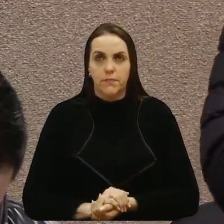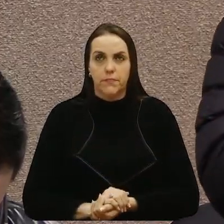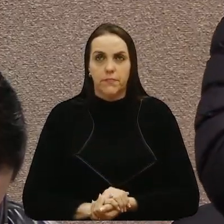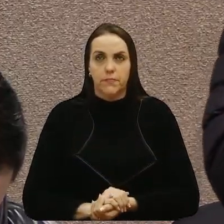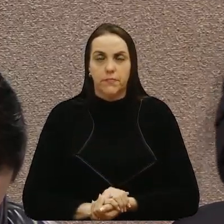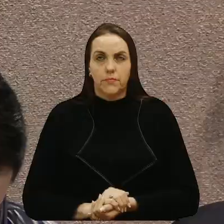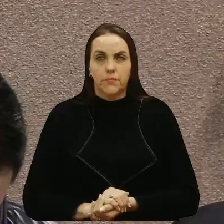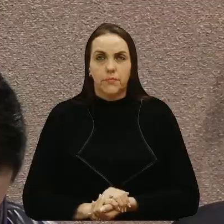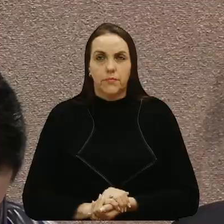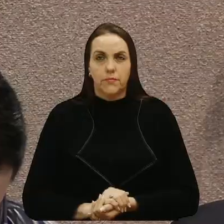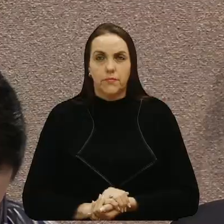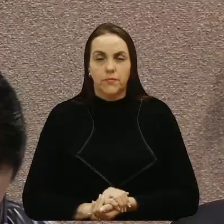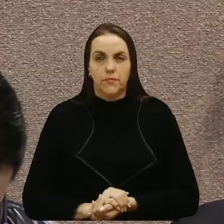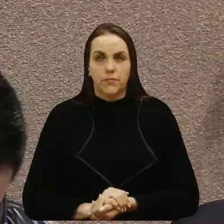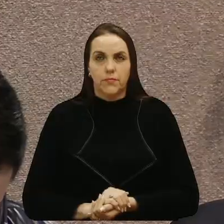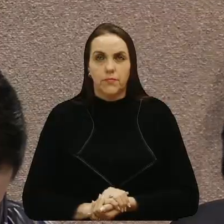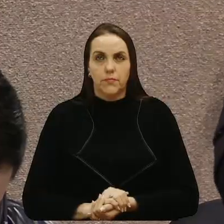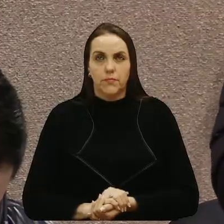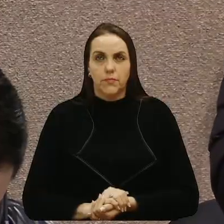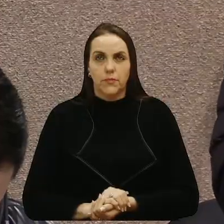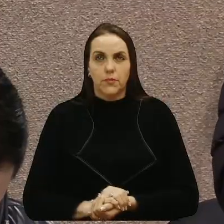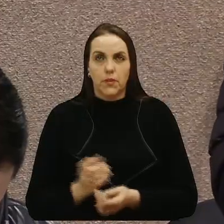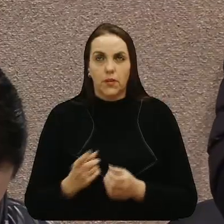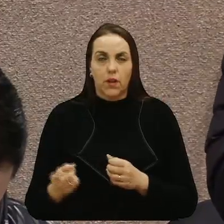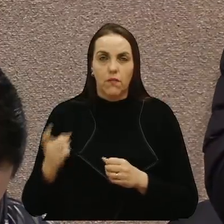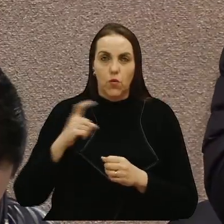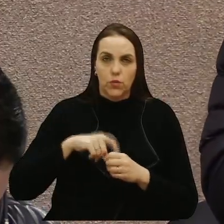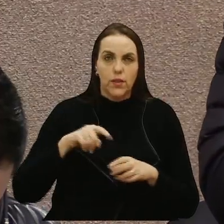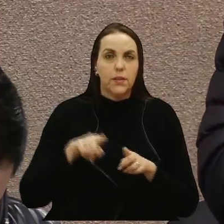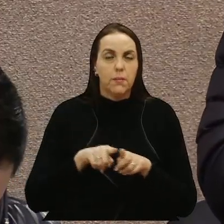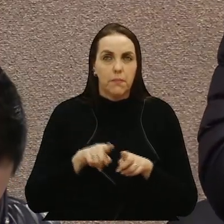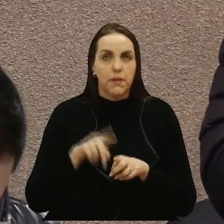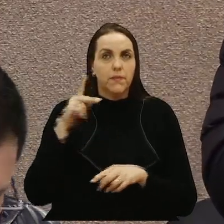Vamos voltar aqui a respeito do que a vereadora também falou.